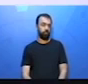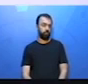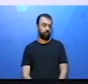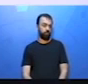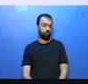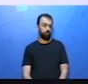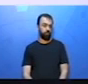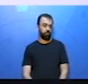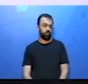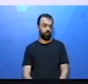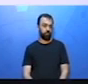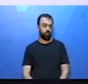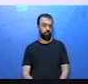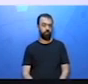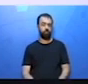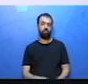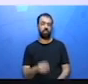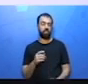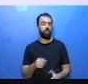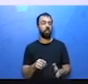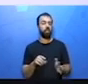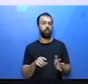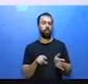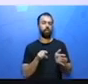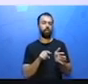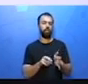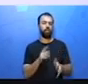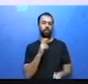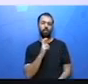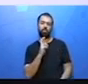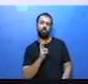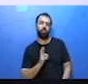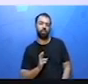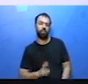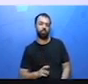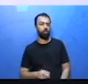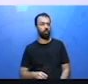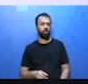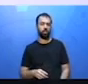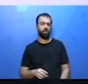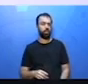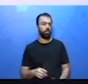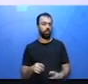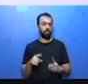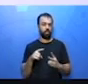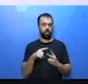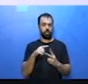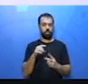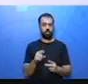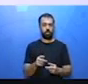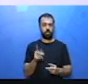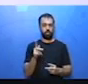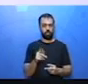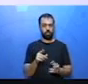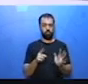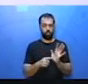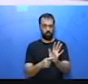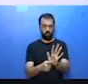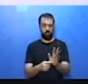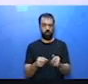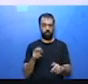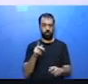alternativa, eles não substituíram o valor do π. Então, na hora da gente fazer o exercício, nós também não